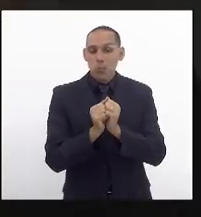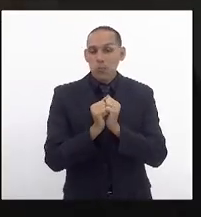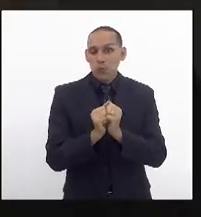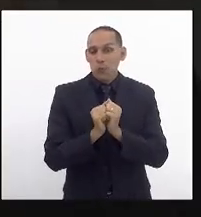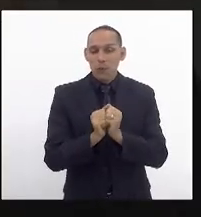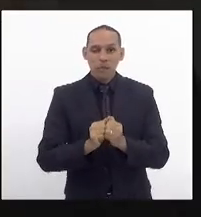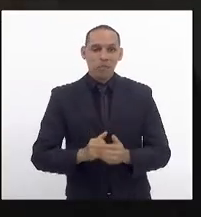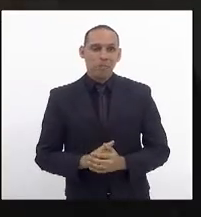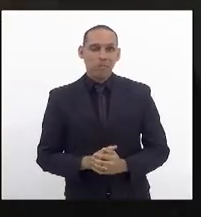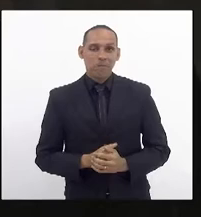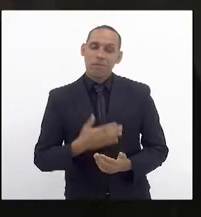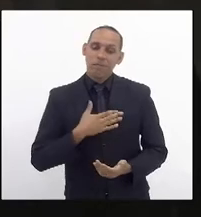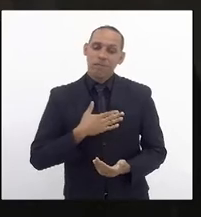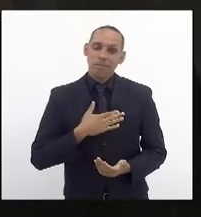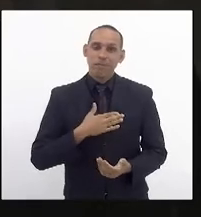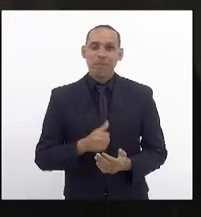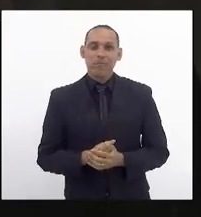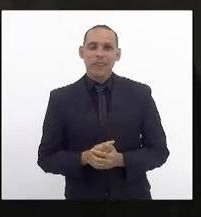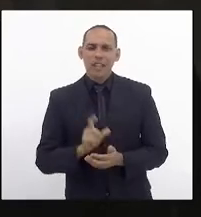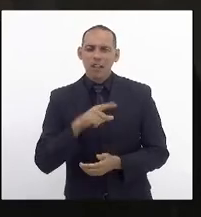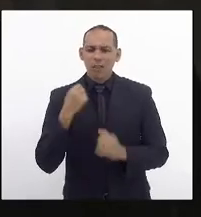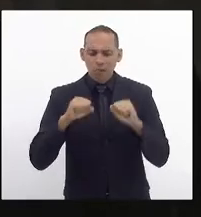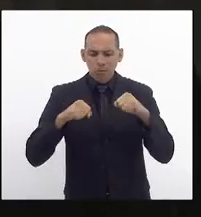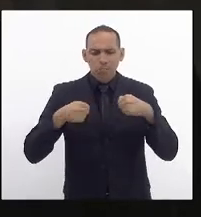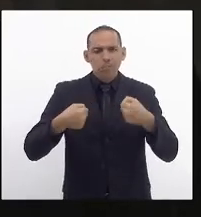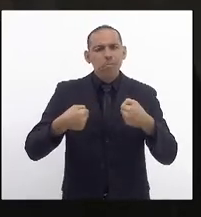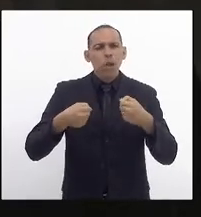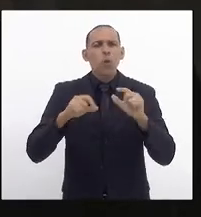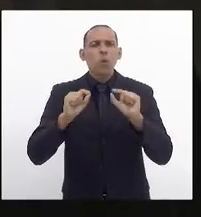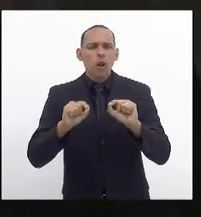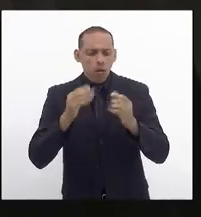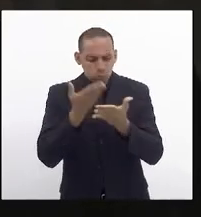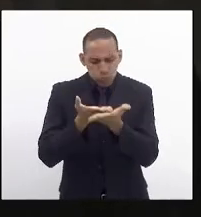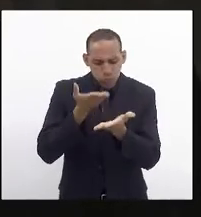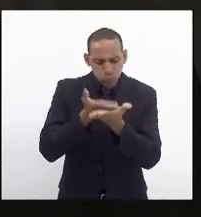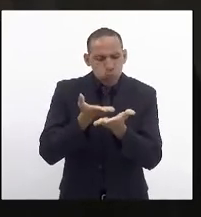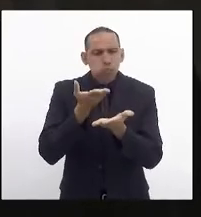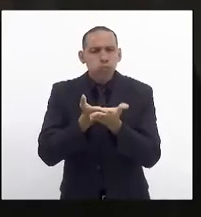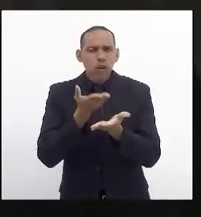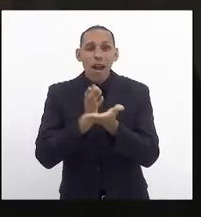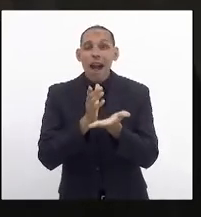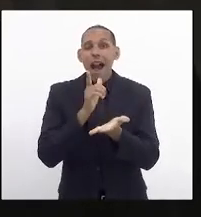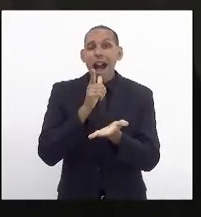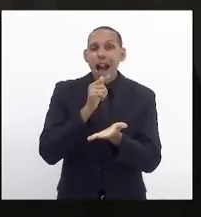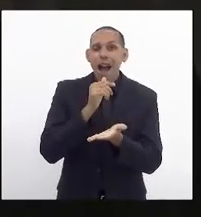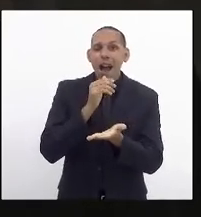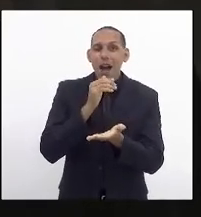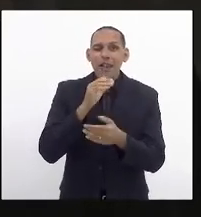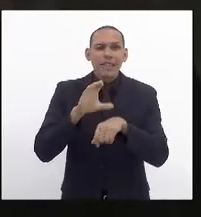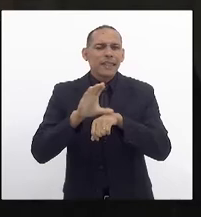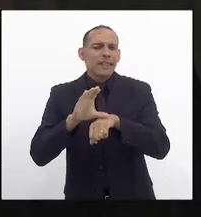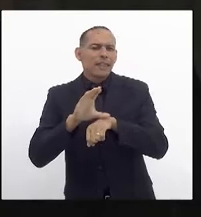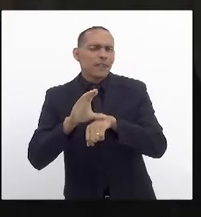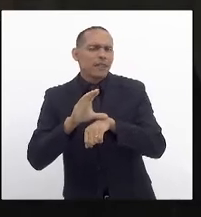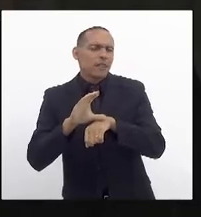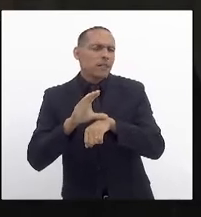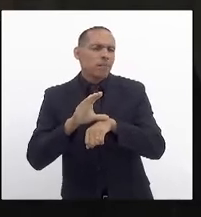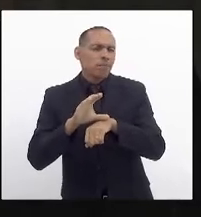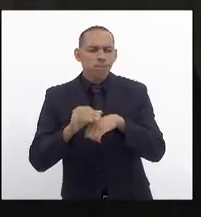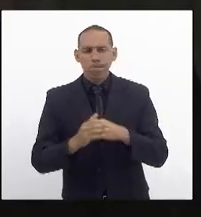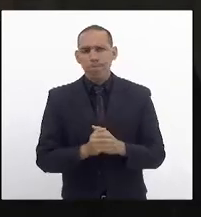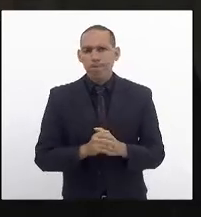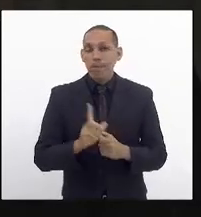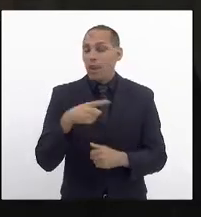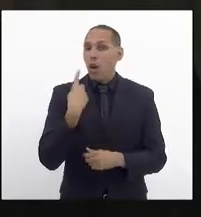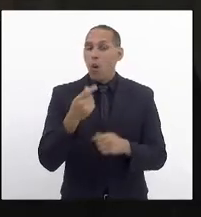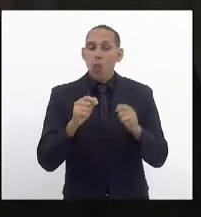com comigo nos de possamos no estudo das águas cinzas e nós fizemos